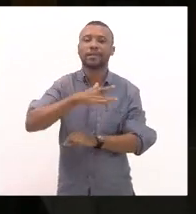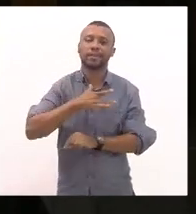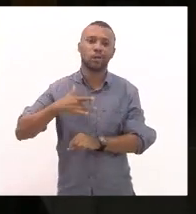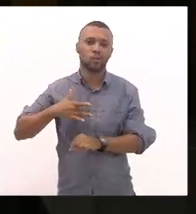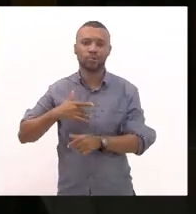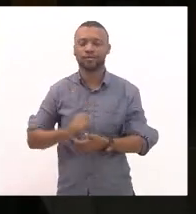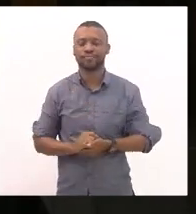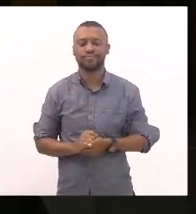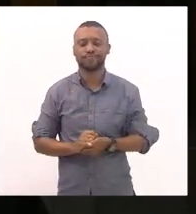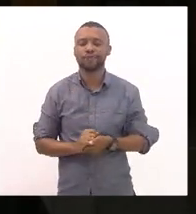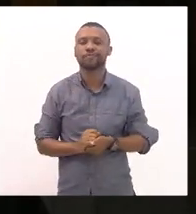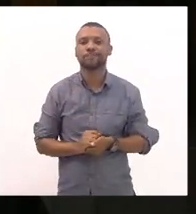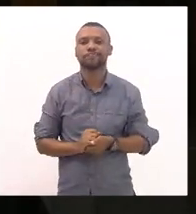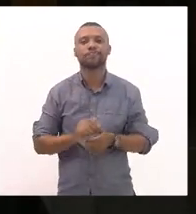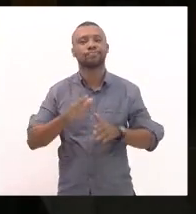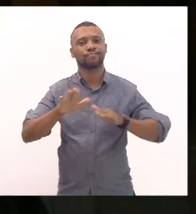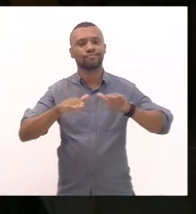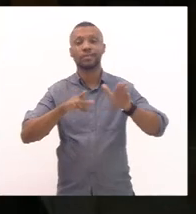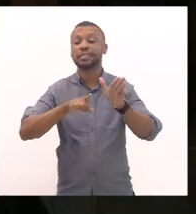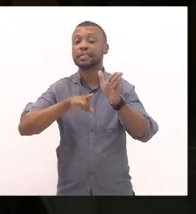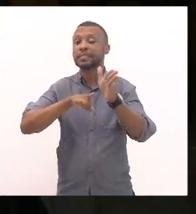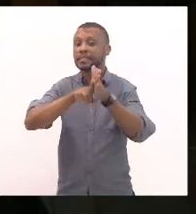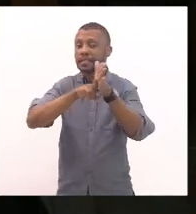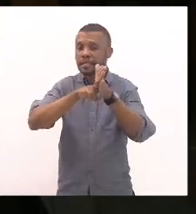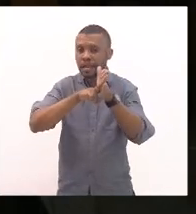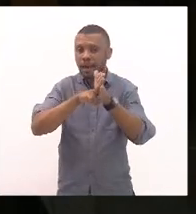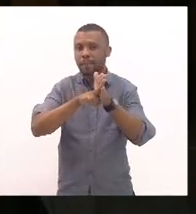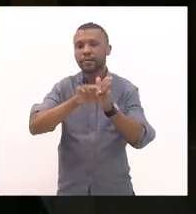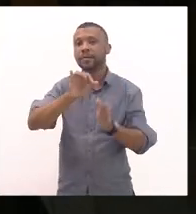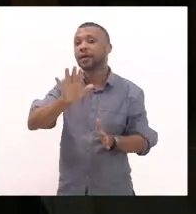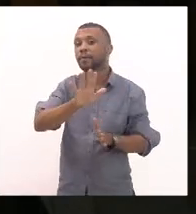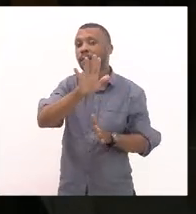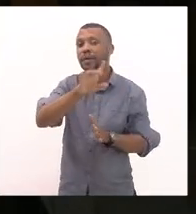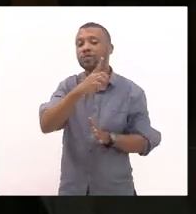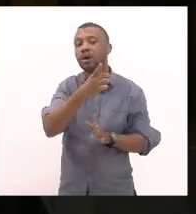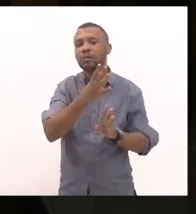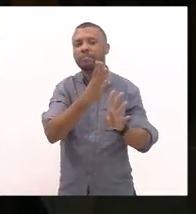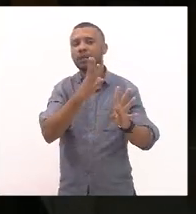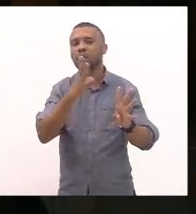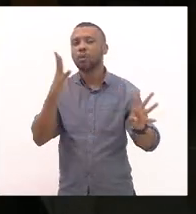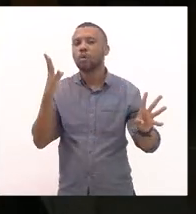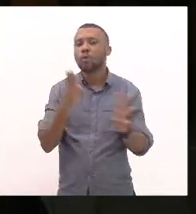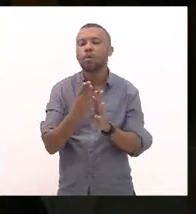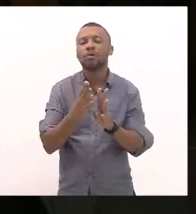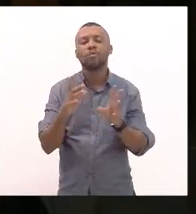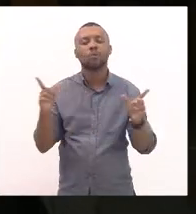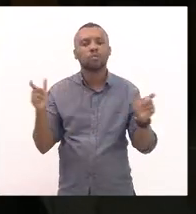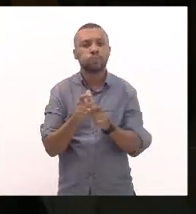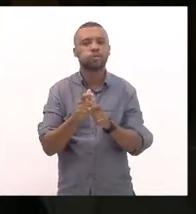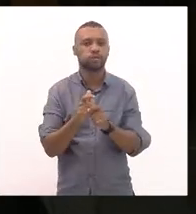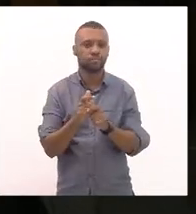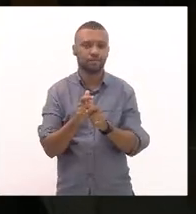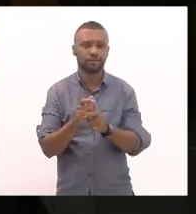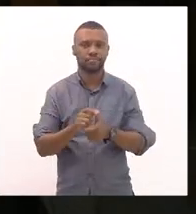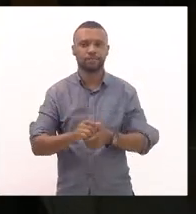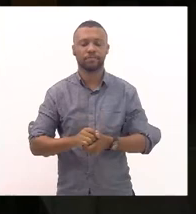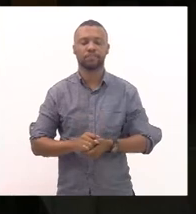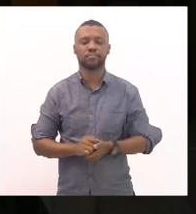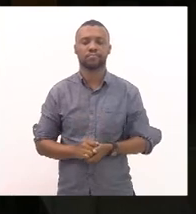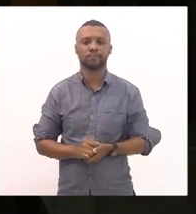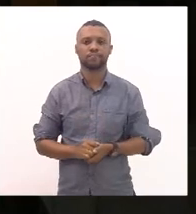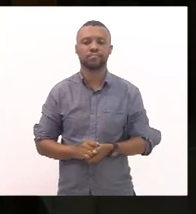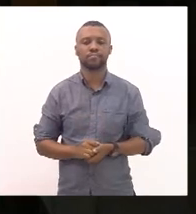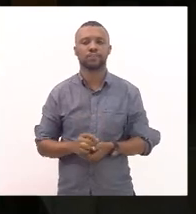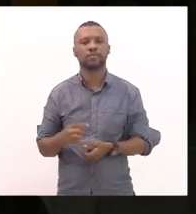e o mutirão de exame de imagem nós geramos esta fila que estava reprimida